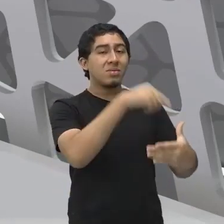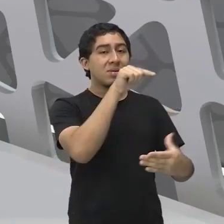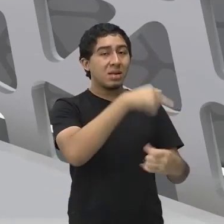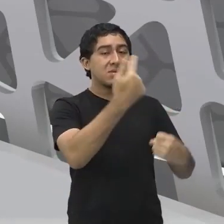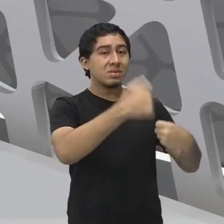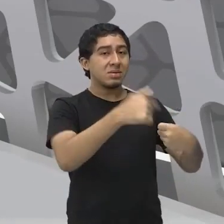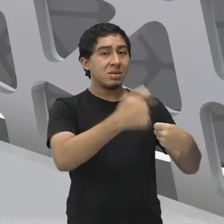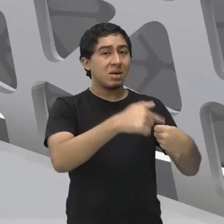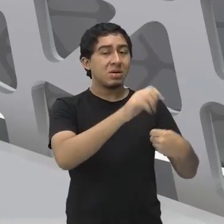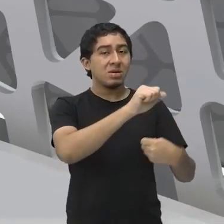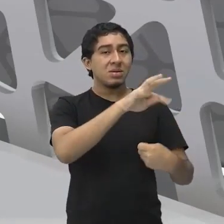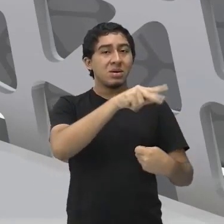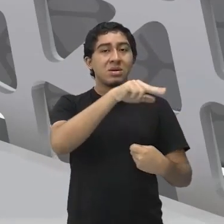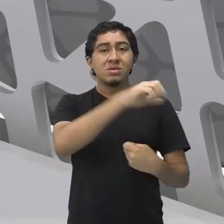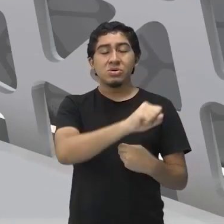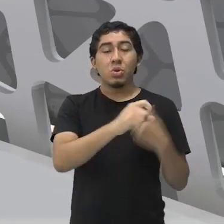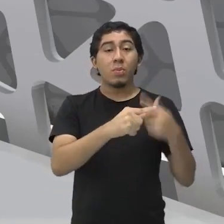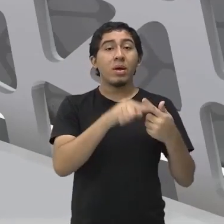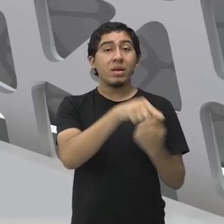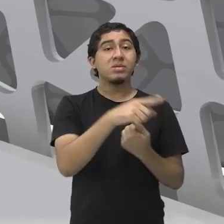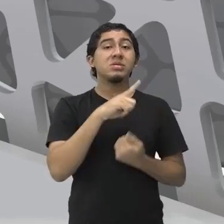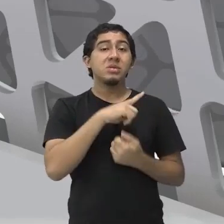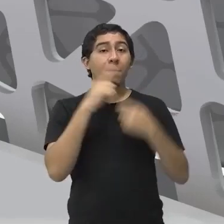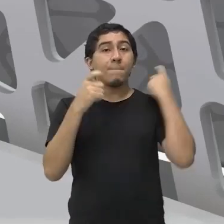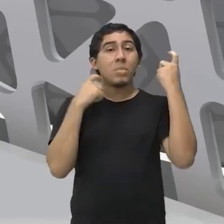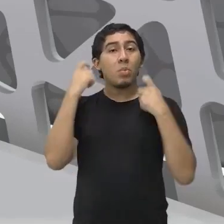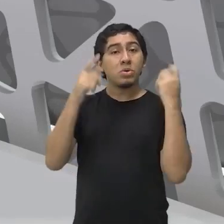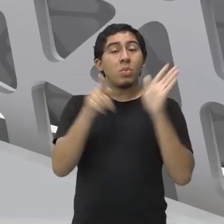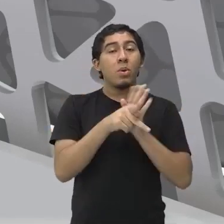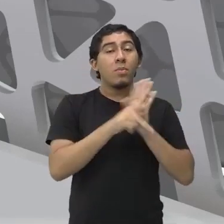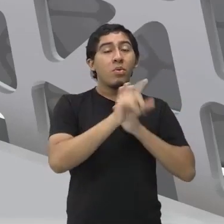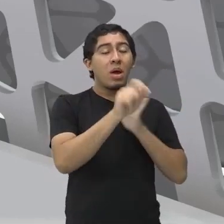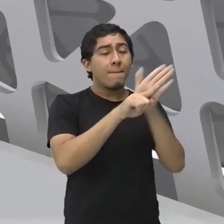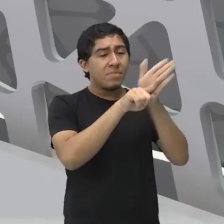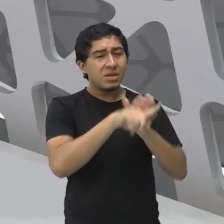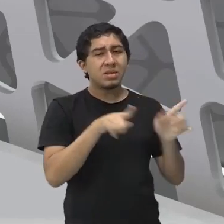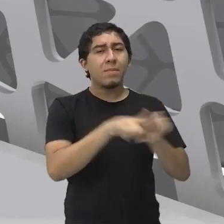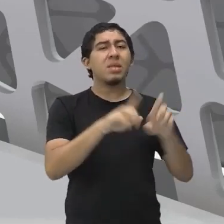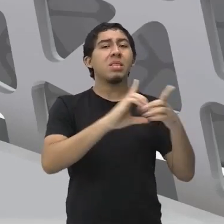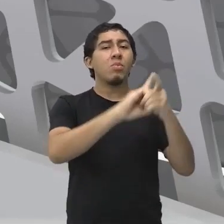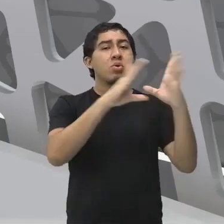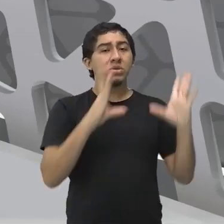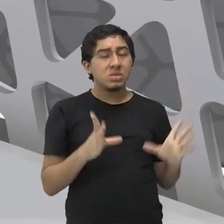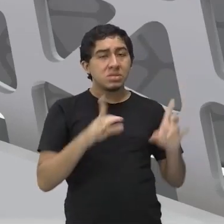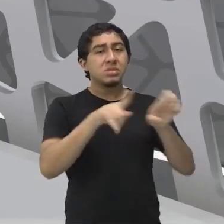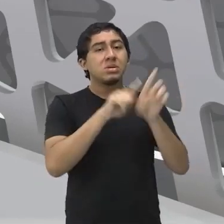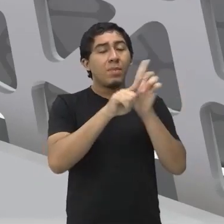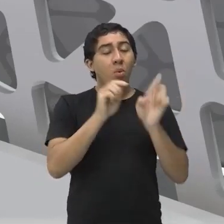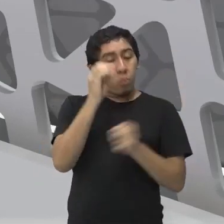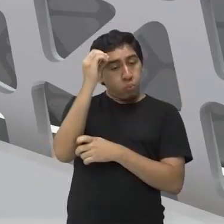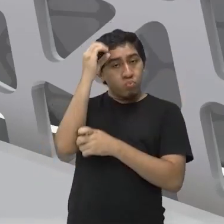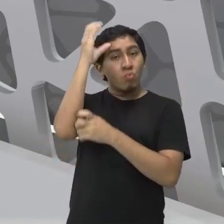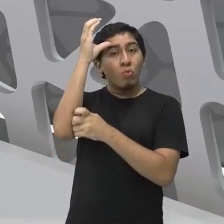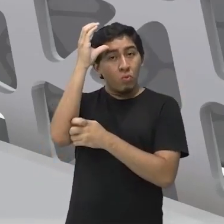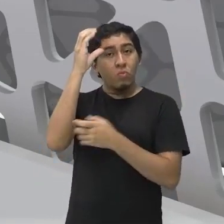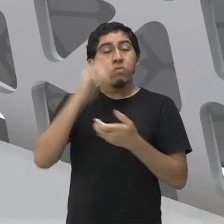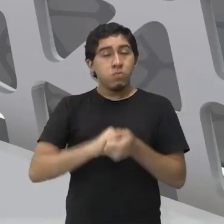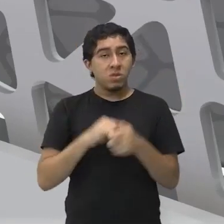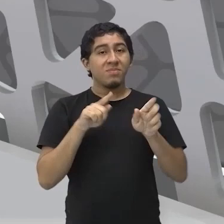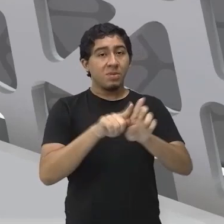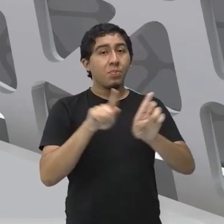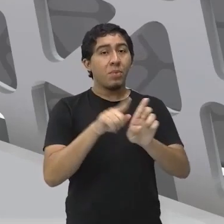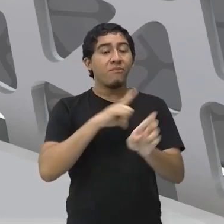essa preocupação com a questão da democracia, com a busca pelo conhecimento, vários pensamentos